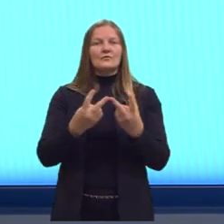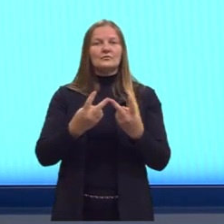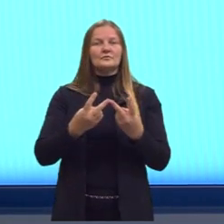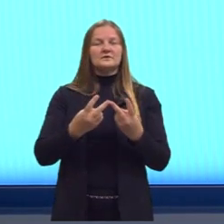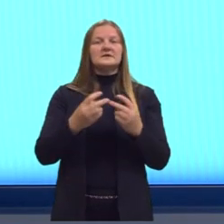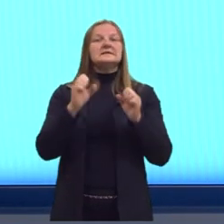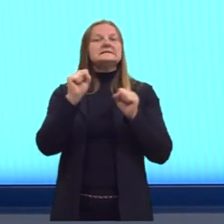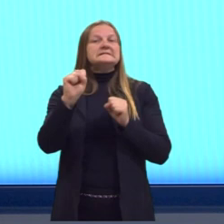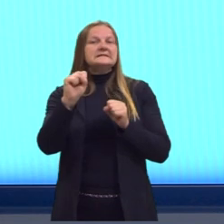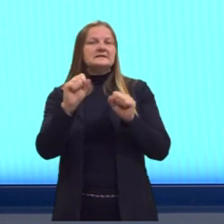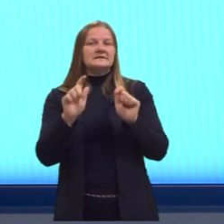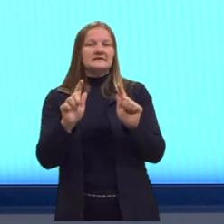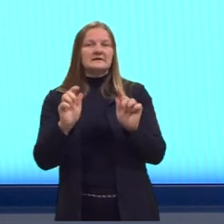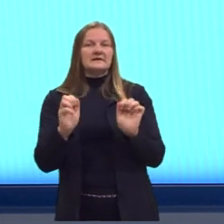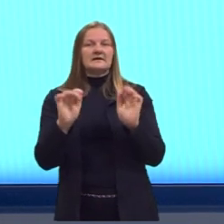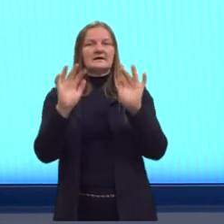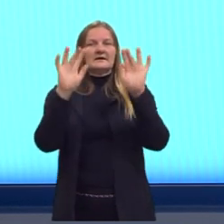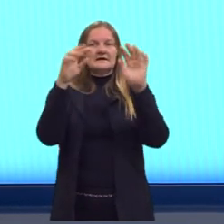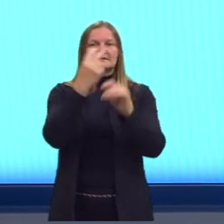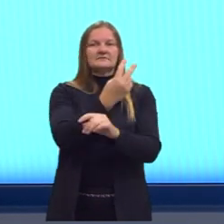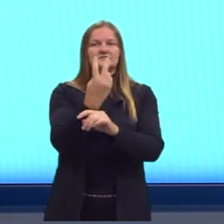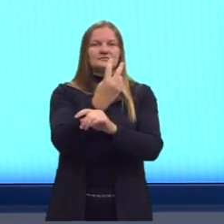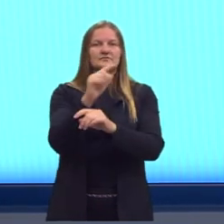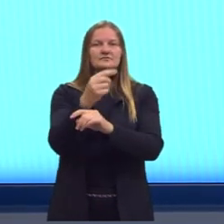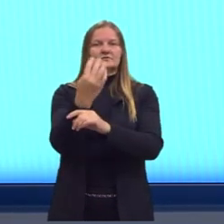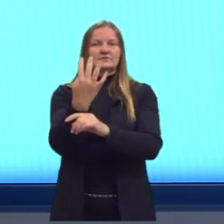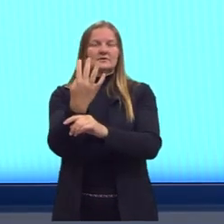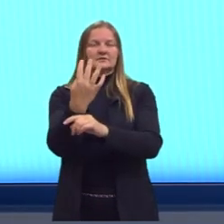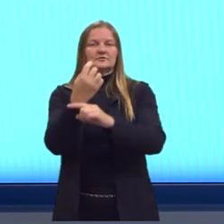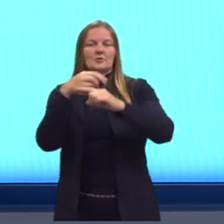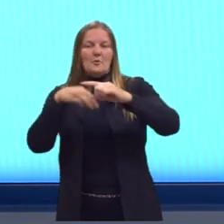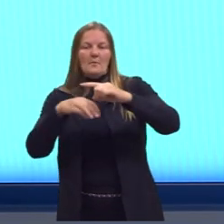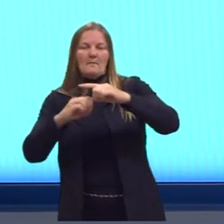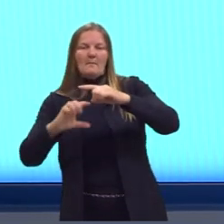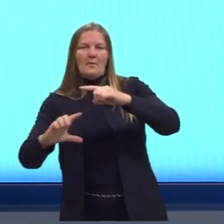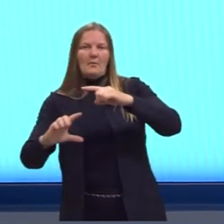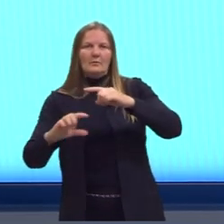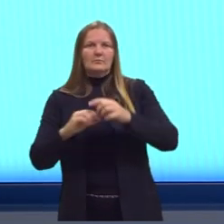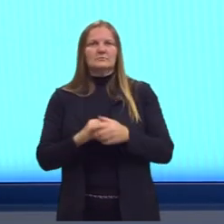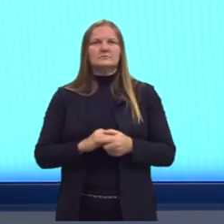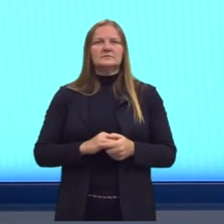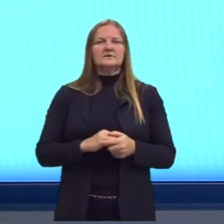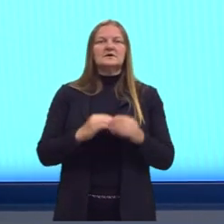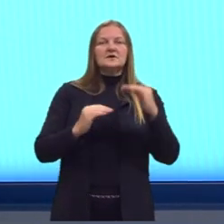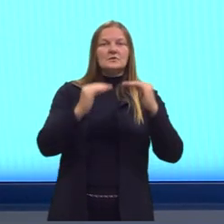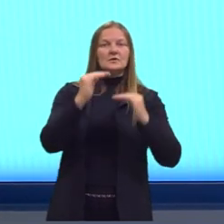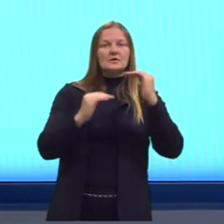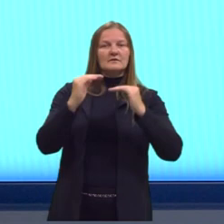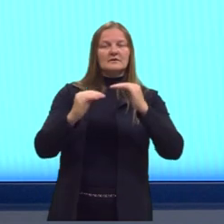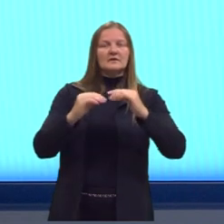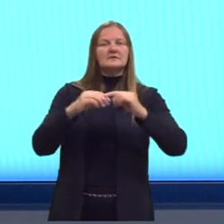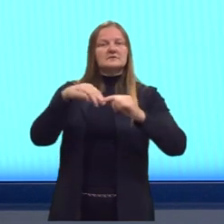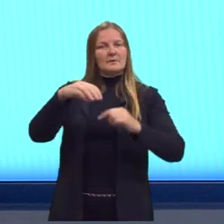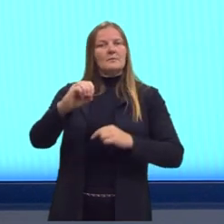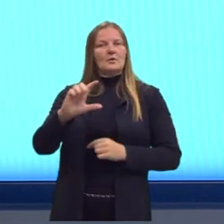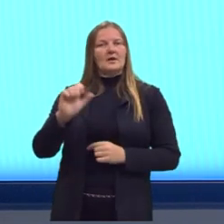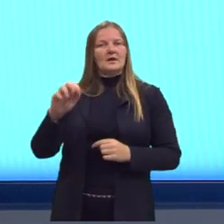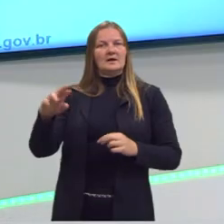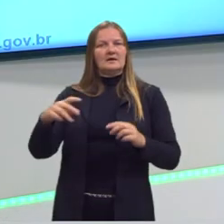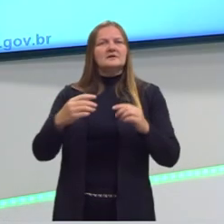substâncias gasosas então 22,4 litros a equivalência molar Tá